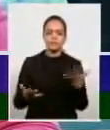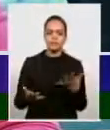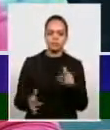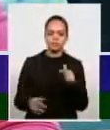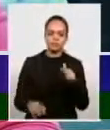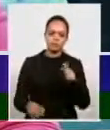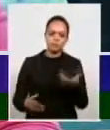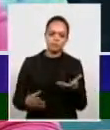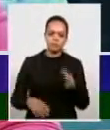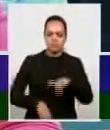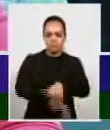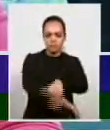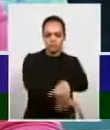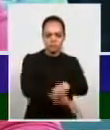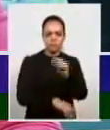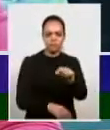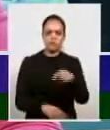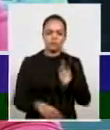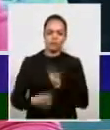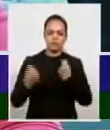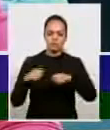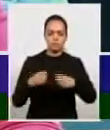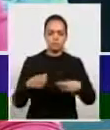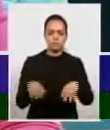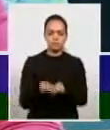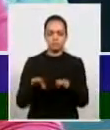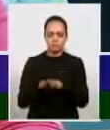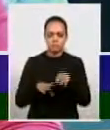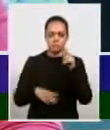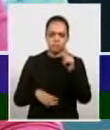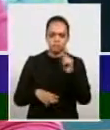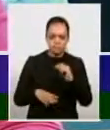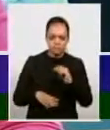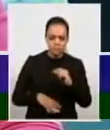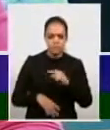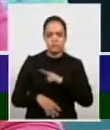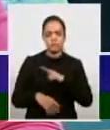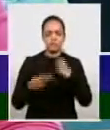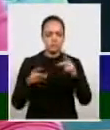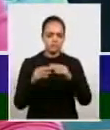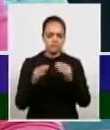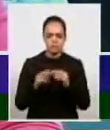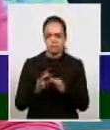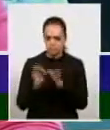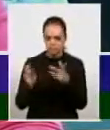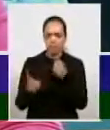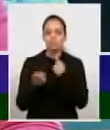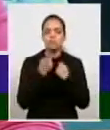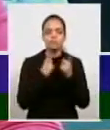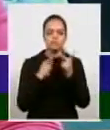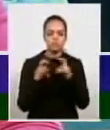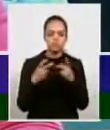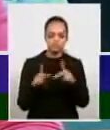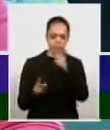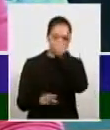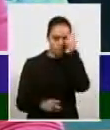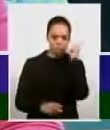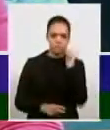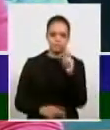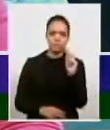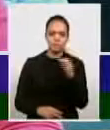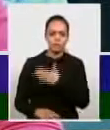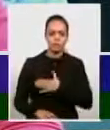outro nas ruas. Então nós precisamos também colocar esta casa à disposição a respeito dessas pessoas